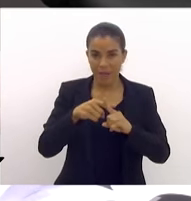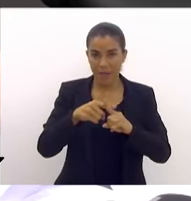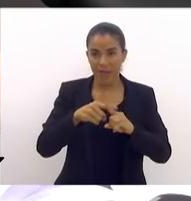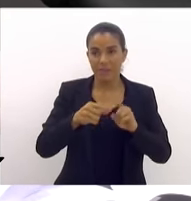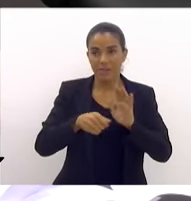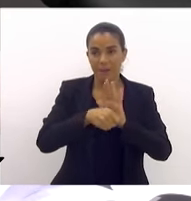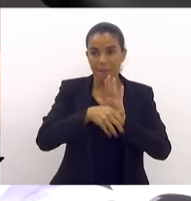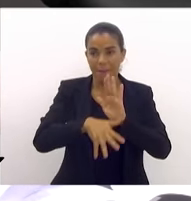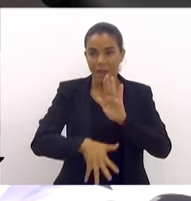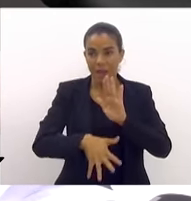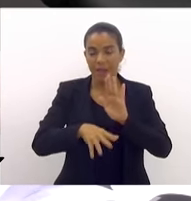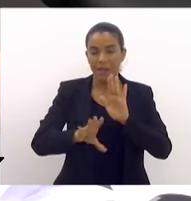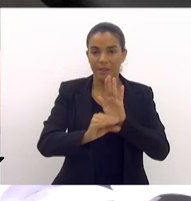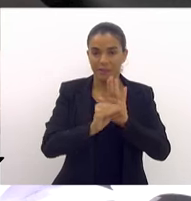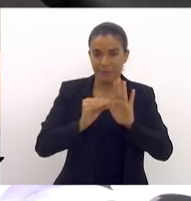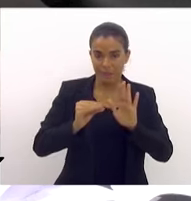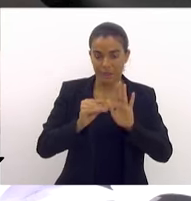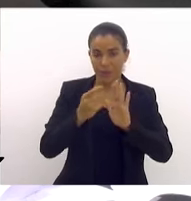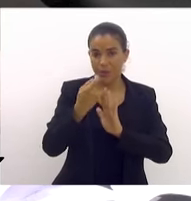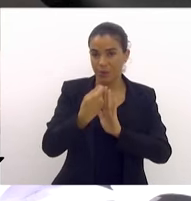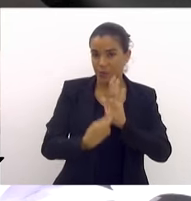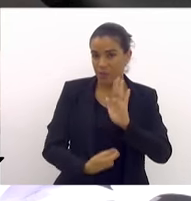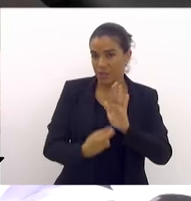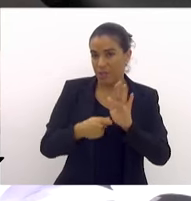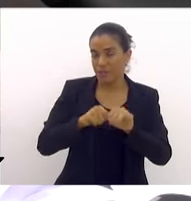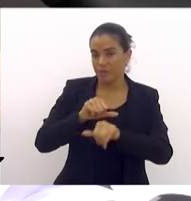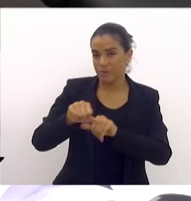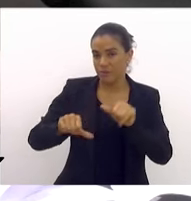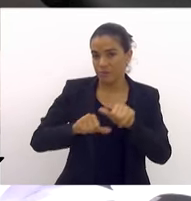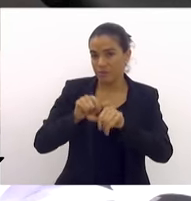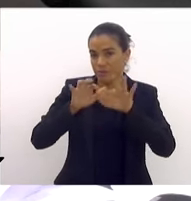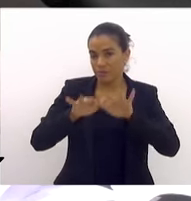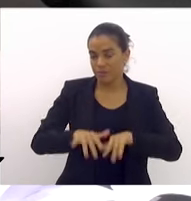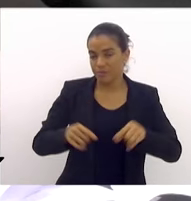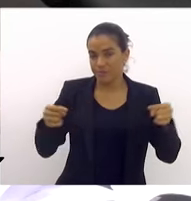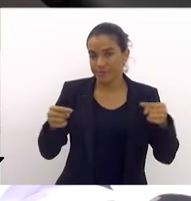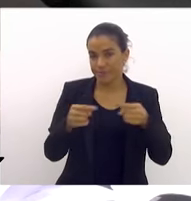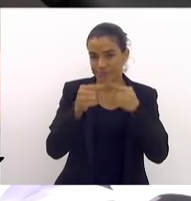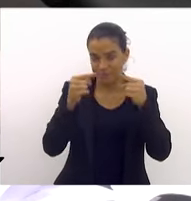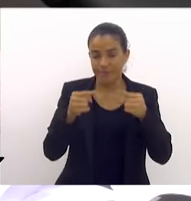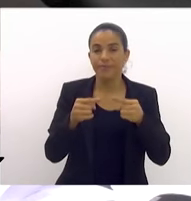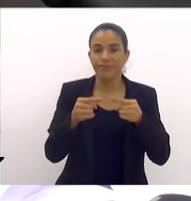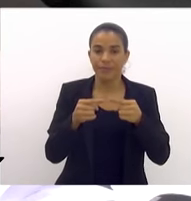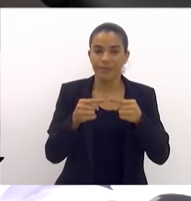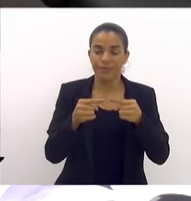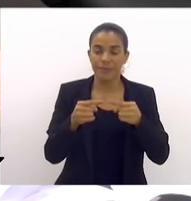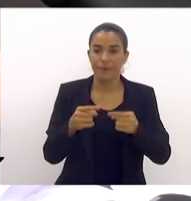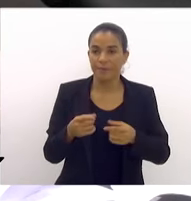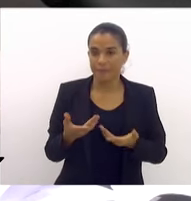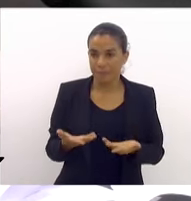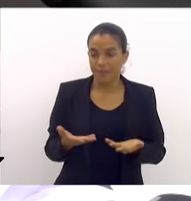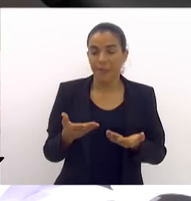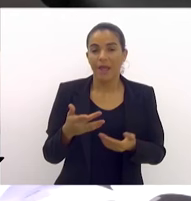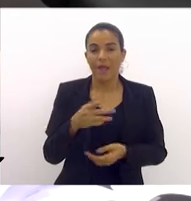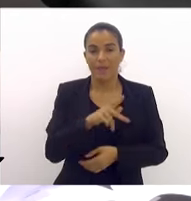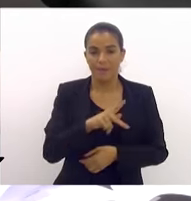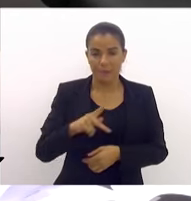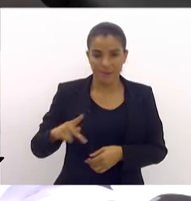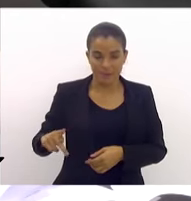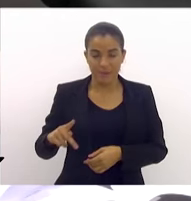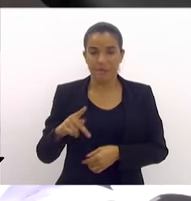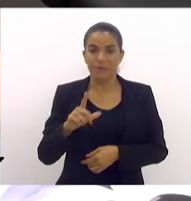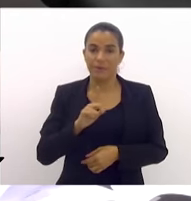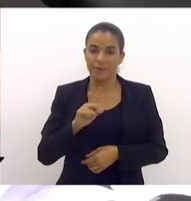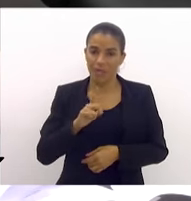da 8. Da 8, perfeito. E aí o texto fica formatado de maneira adequada e de acordo com todos. Aí a presidente,